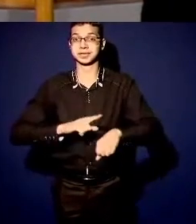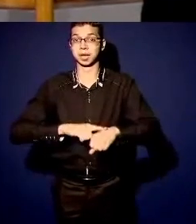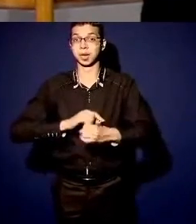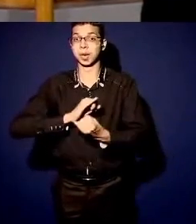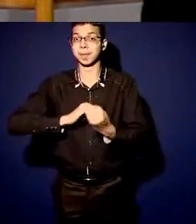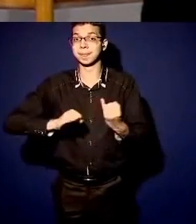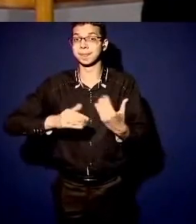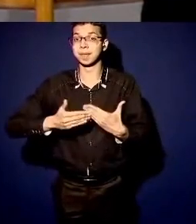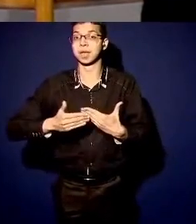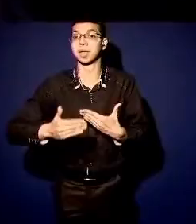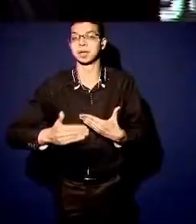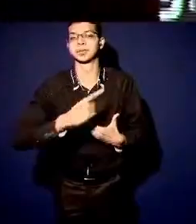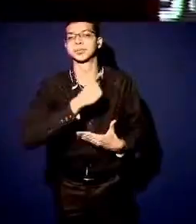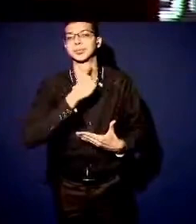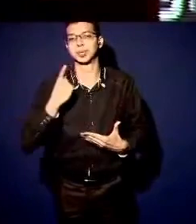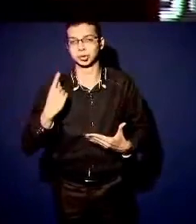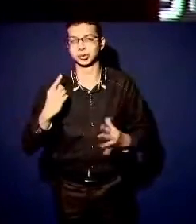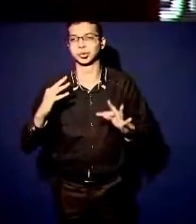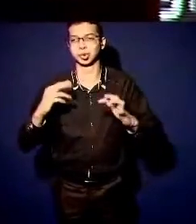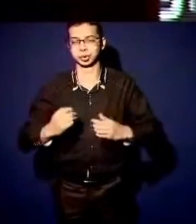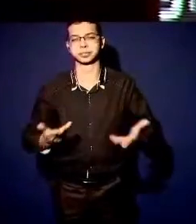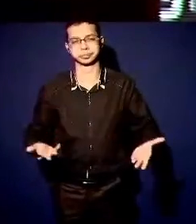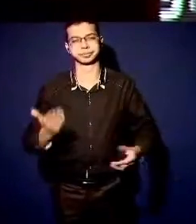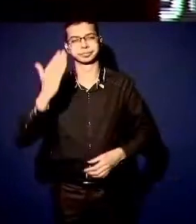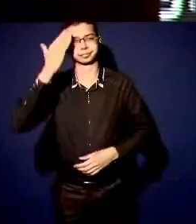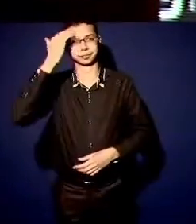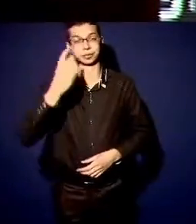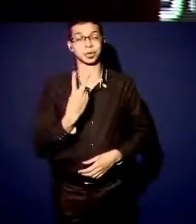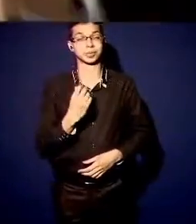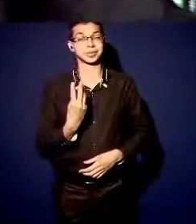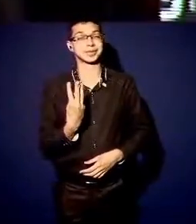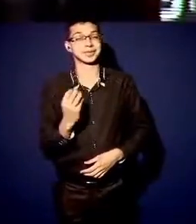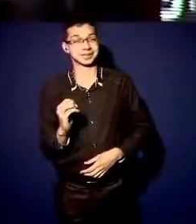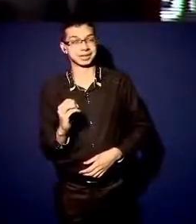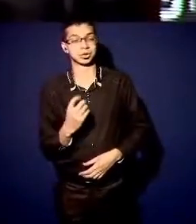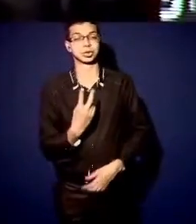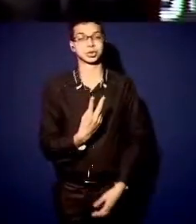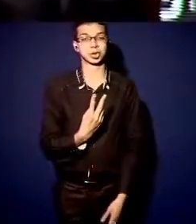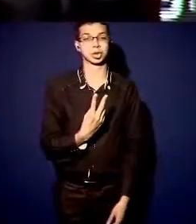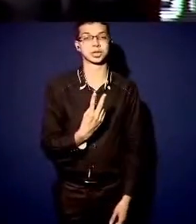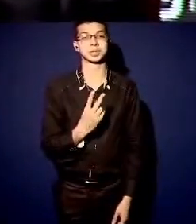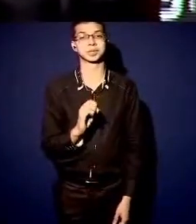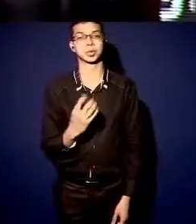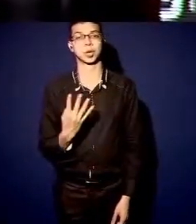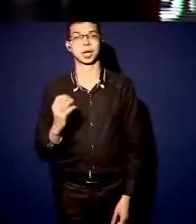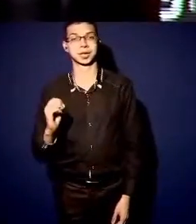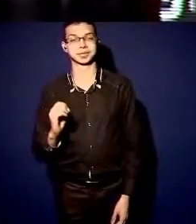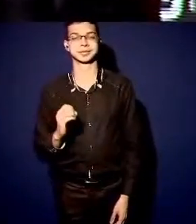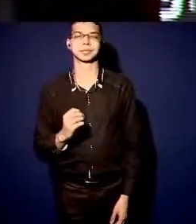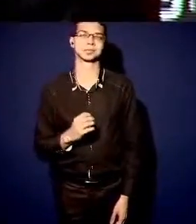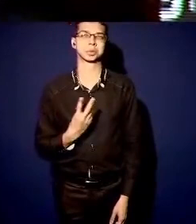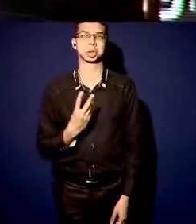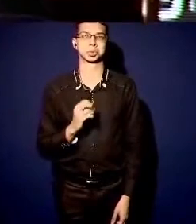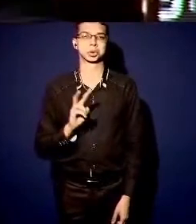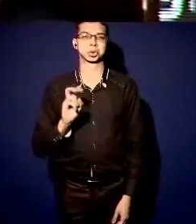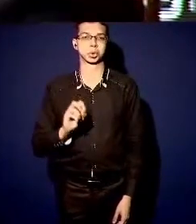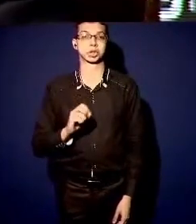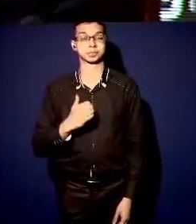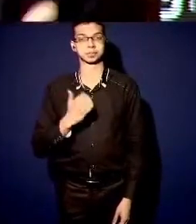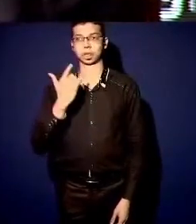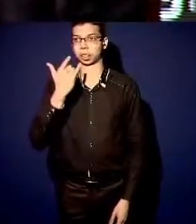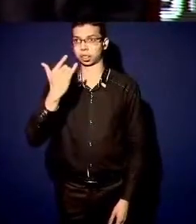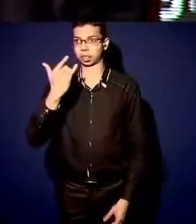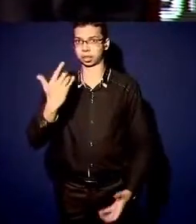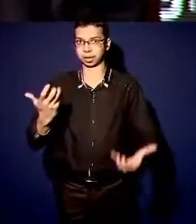claro que é 2030 2040 2050 sempre é um debate muito sedutor mas nós não vivemos